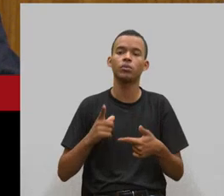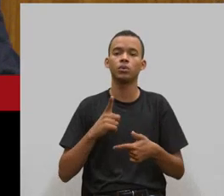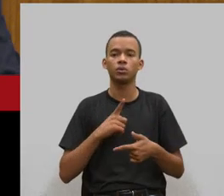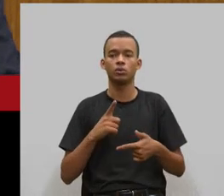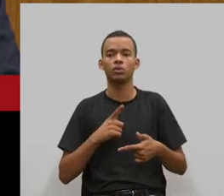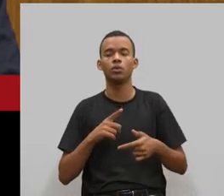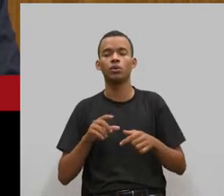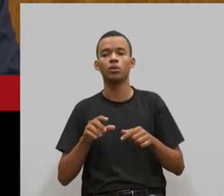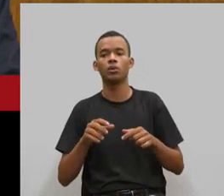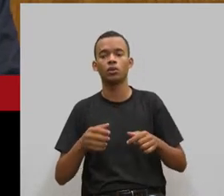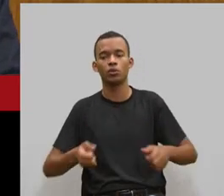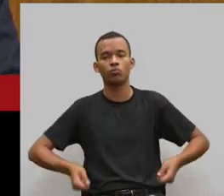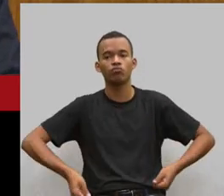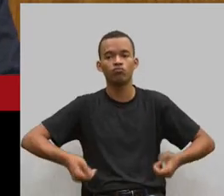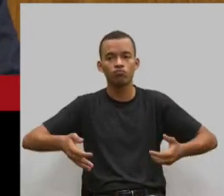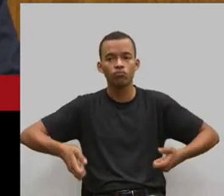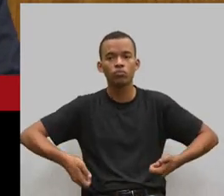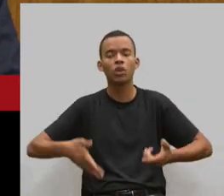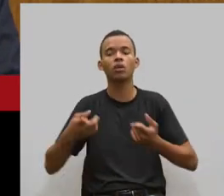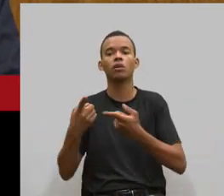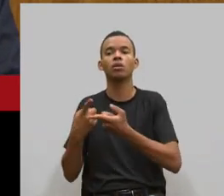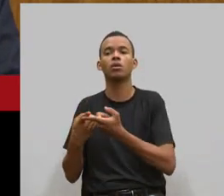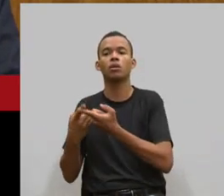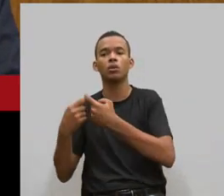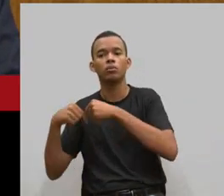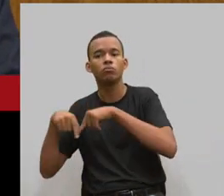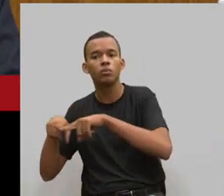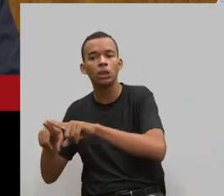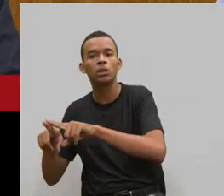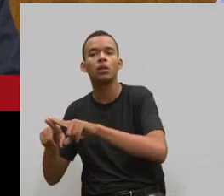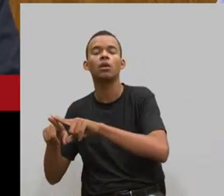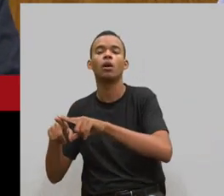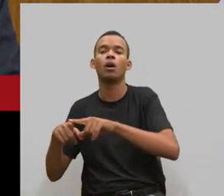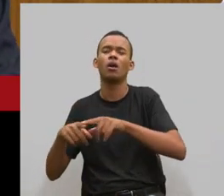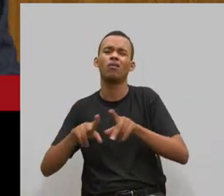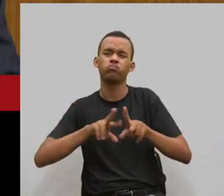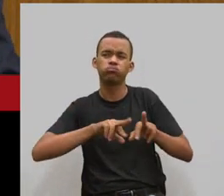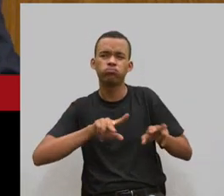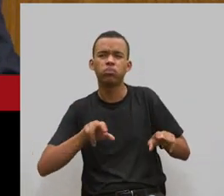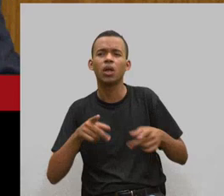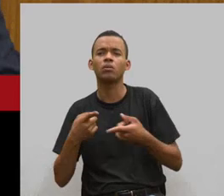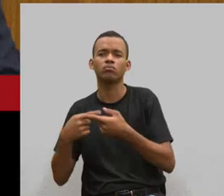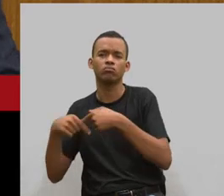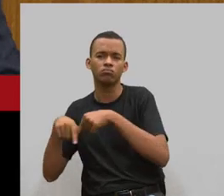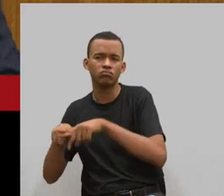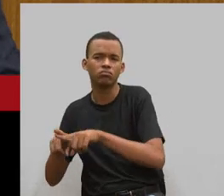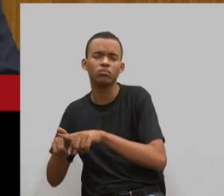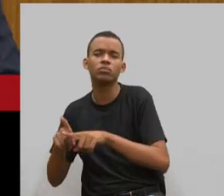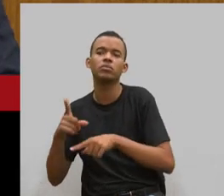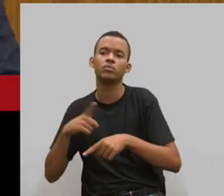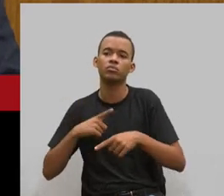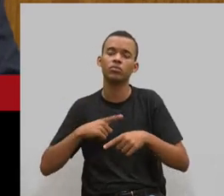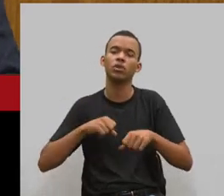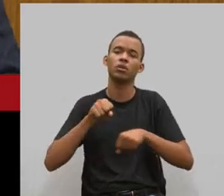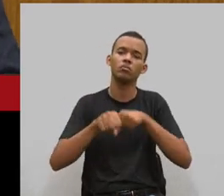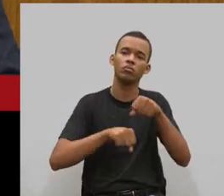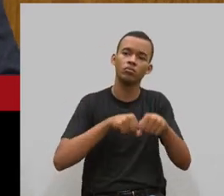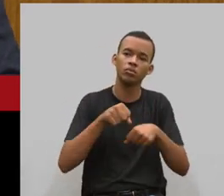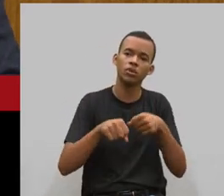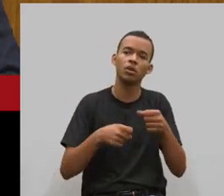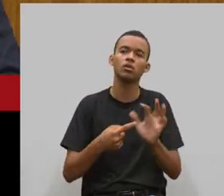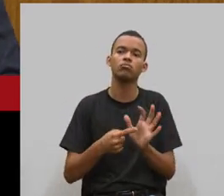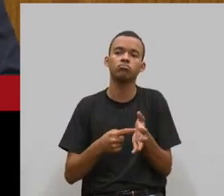equipamentos e a importância desse projeto essas cadeiras motorizadas as bicicletas motorizadas vão